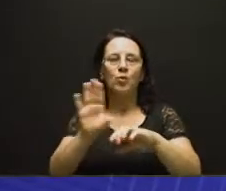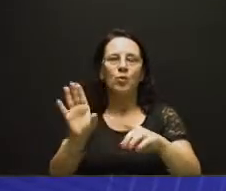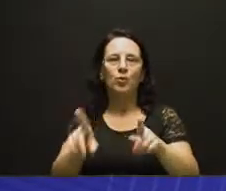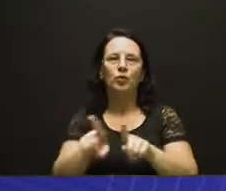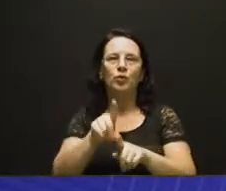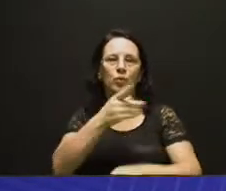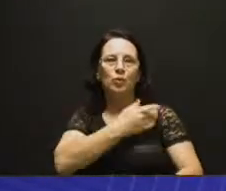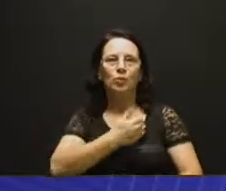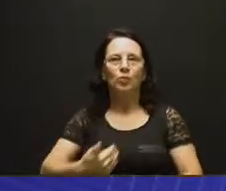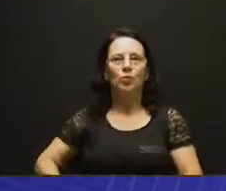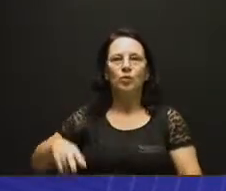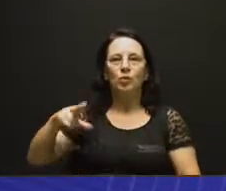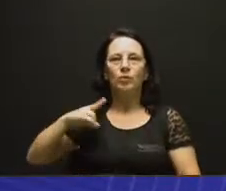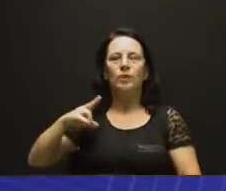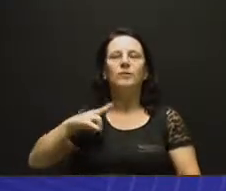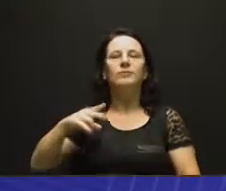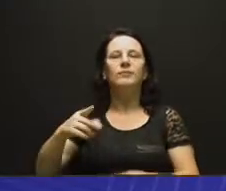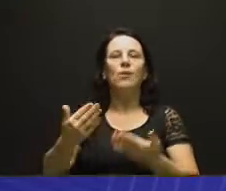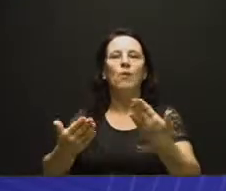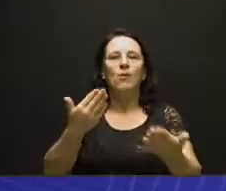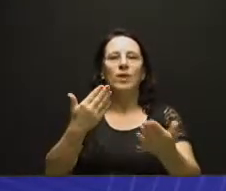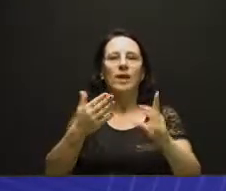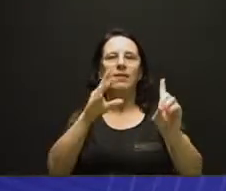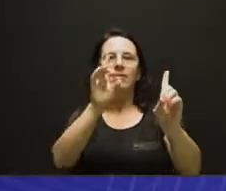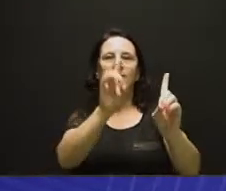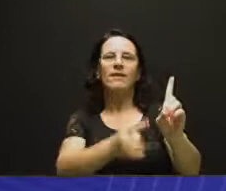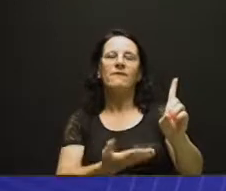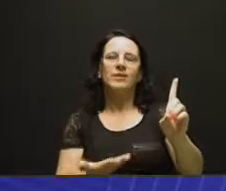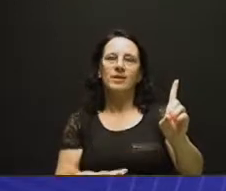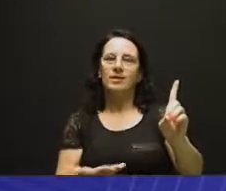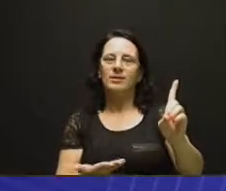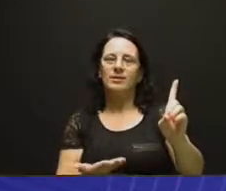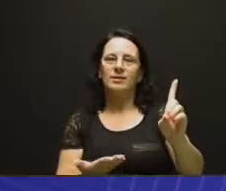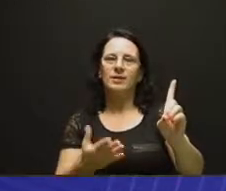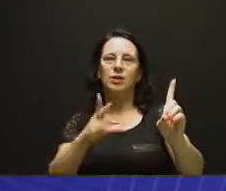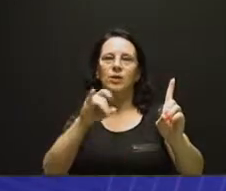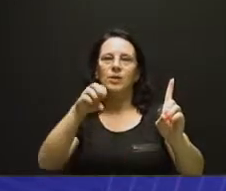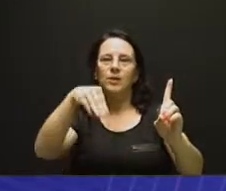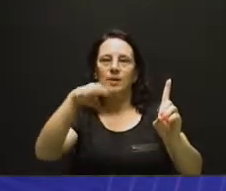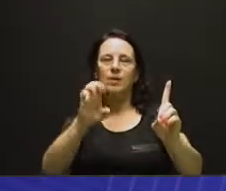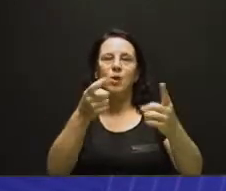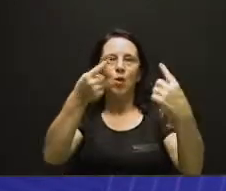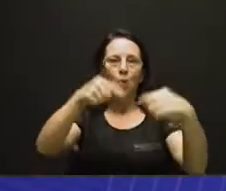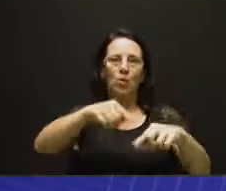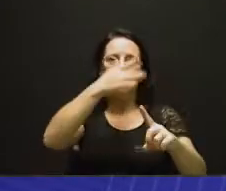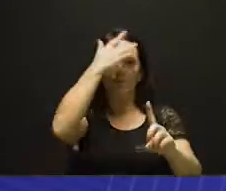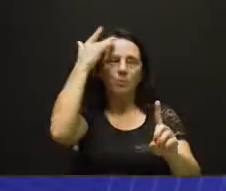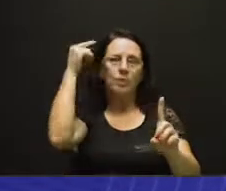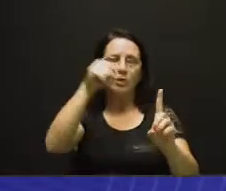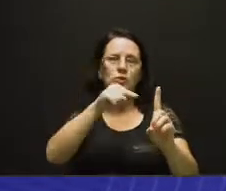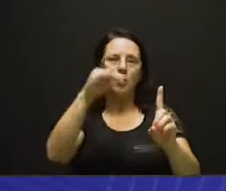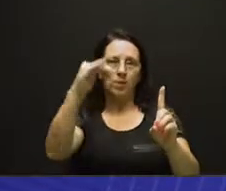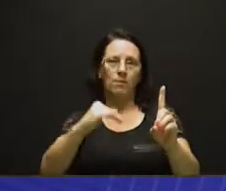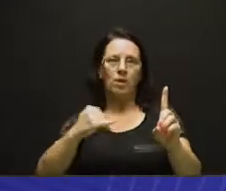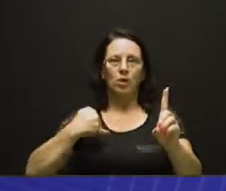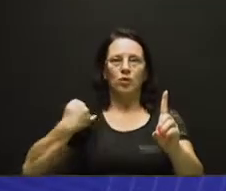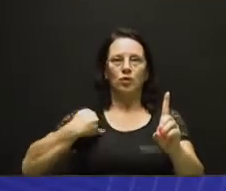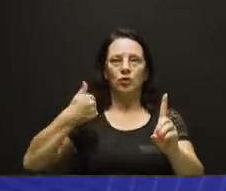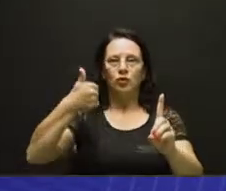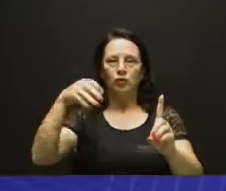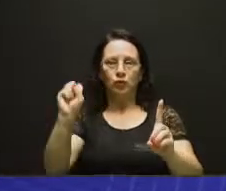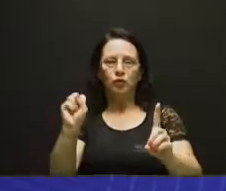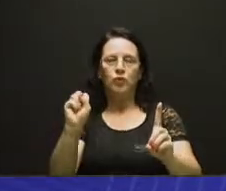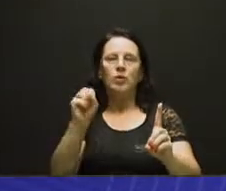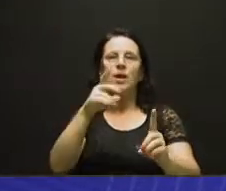ou privado em razão da deficiência parágrafo primeiro se o crime foi praticado contra pessoa com deficiência menor de 18 anos a pena